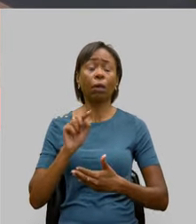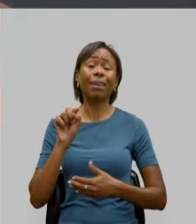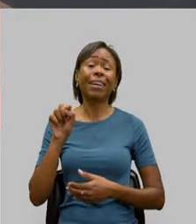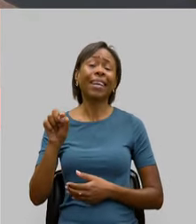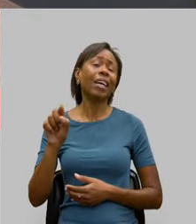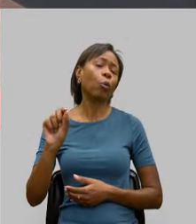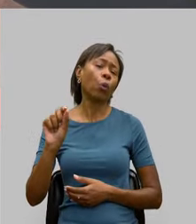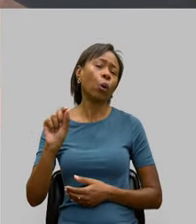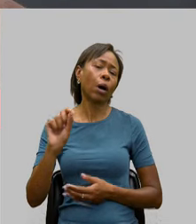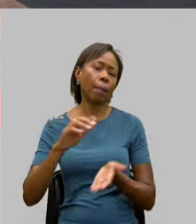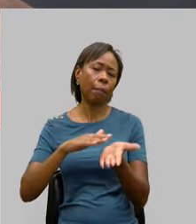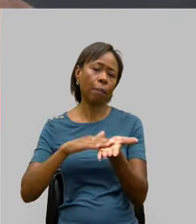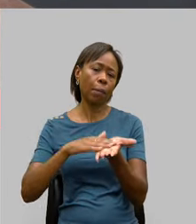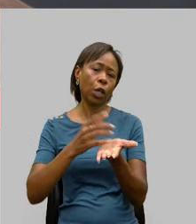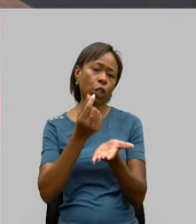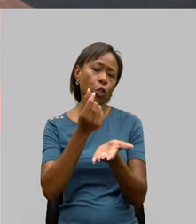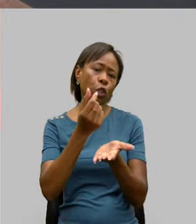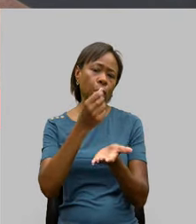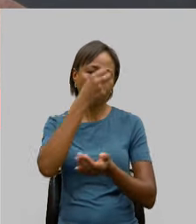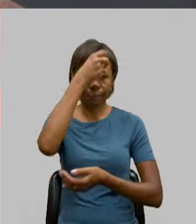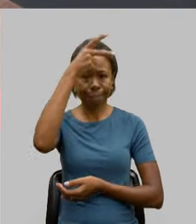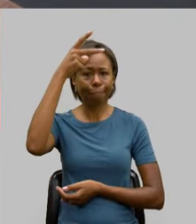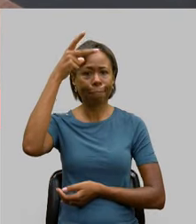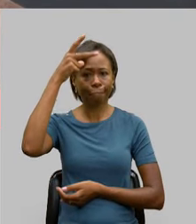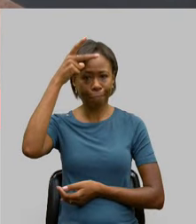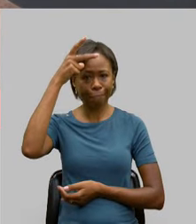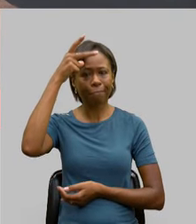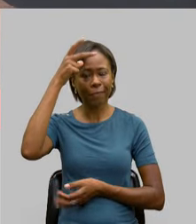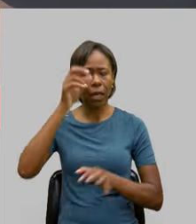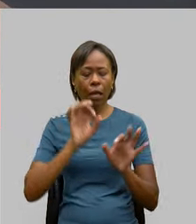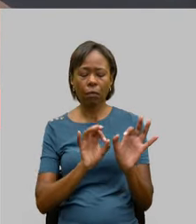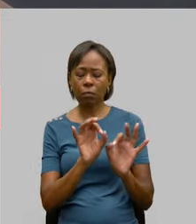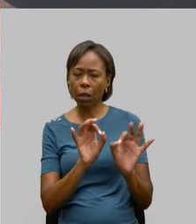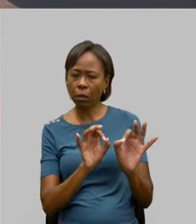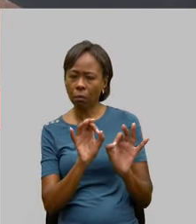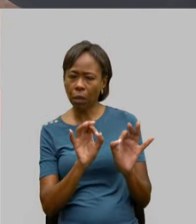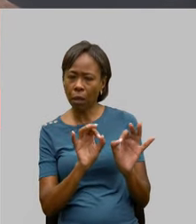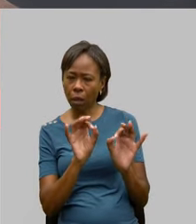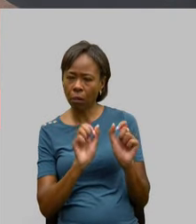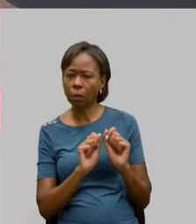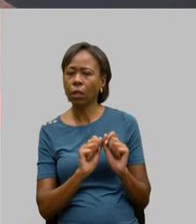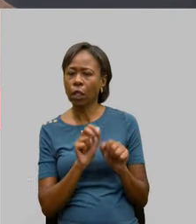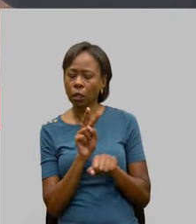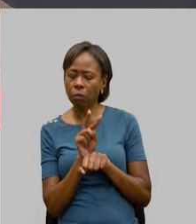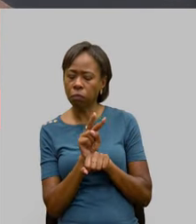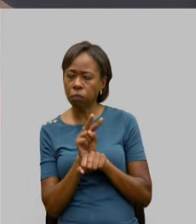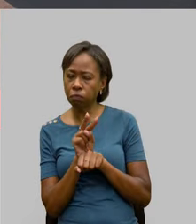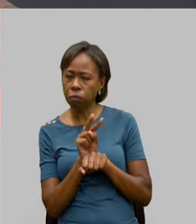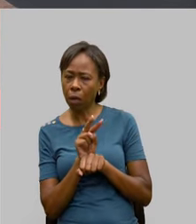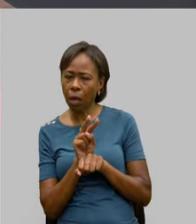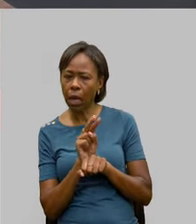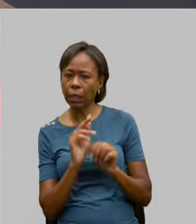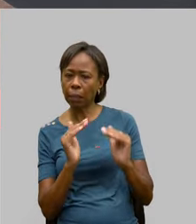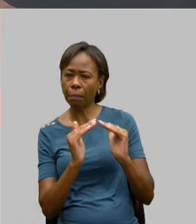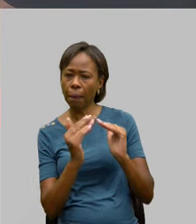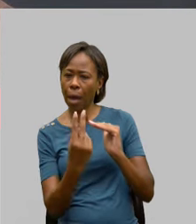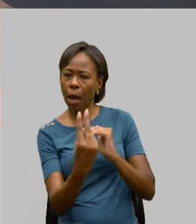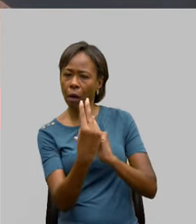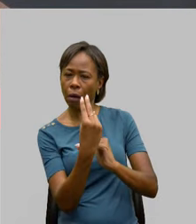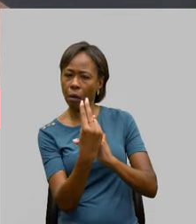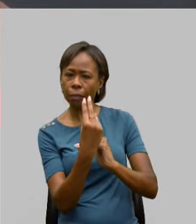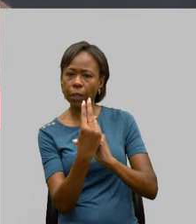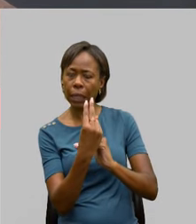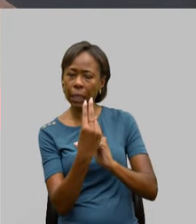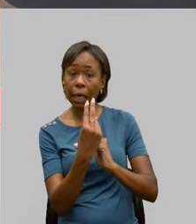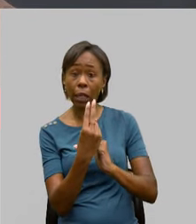prefeitura Ele montou um esquema de vigilância da minha casa eu nunca vi tanta polícia naquela semana da